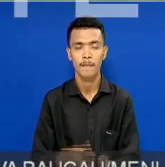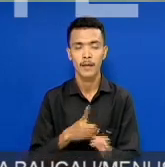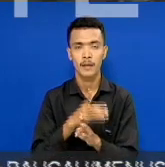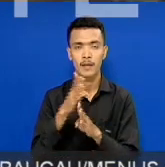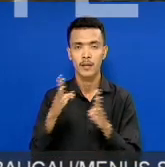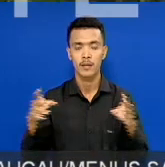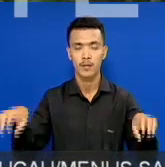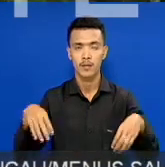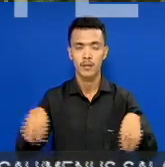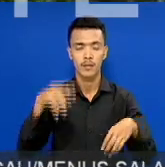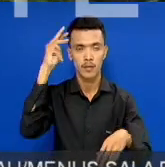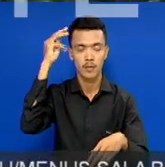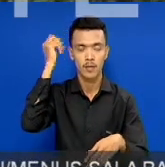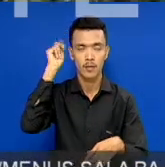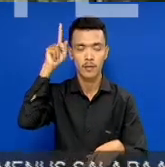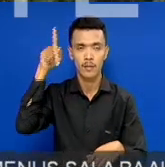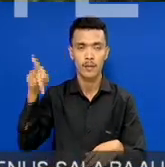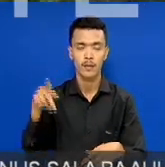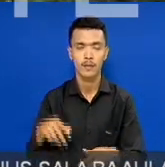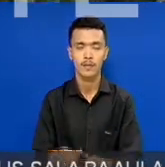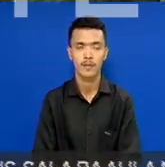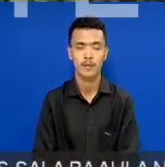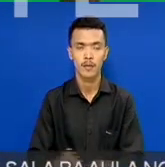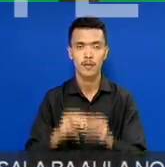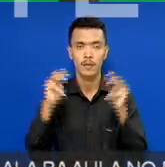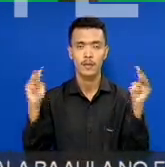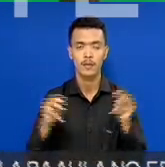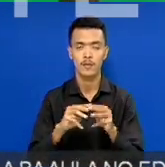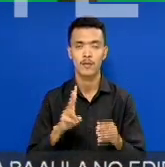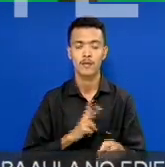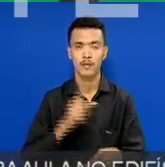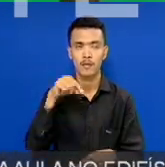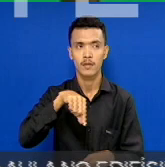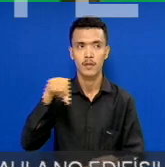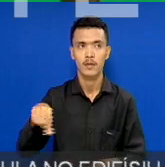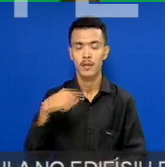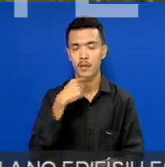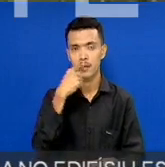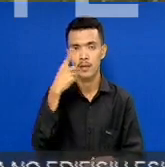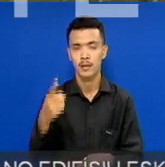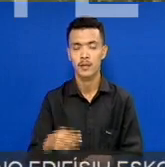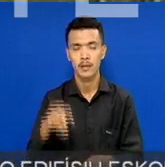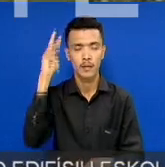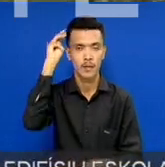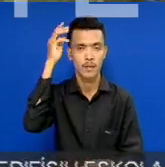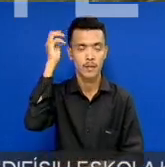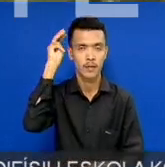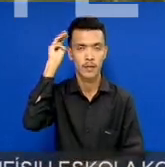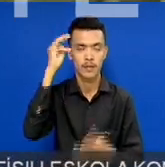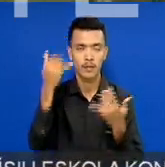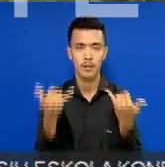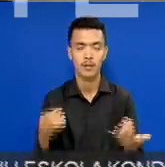Diretor Serviço Agricultura, Pecuária e Pesca no Floresta, município Viqueque, Joaquim Fernandes Hateten. Ministério agora